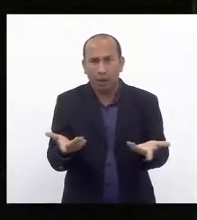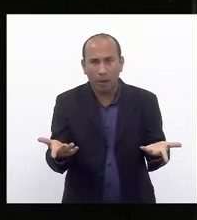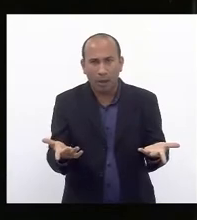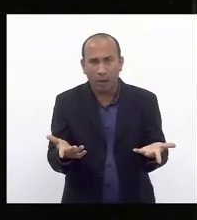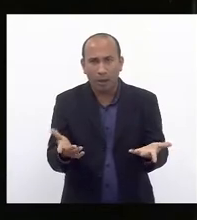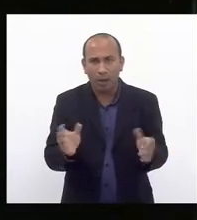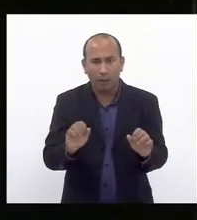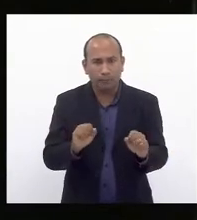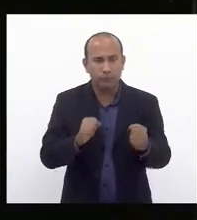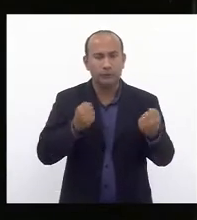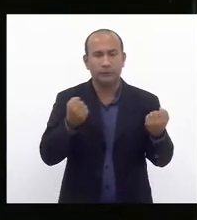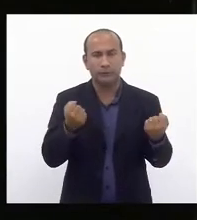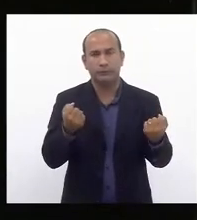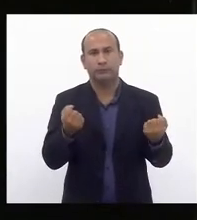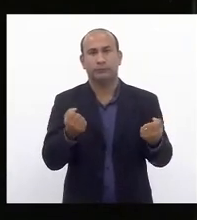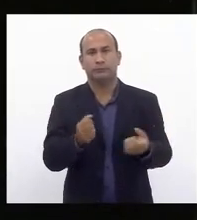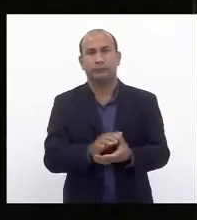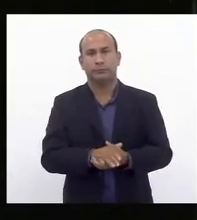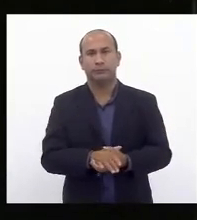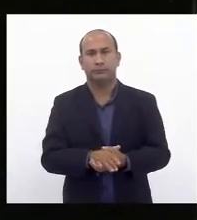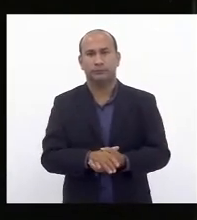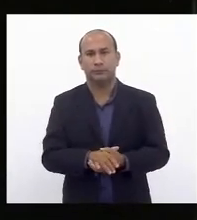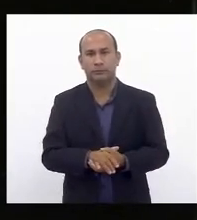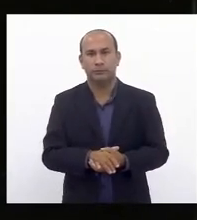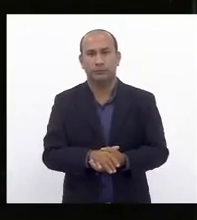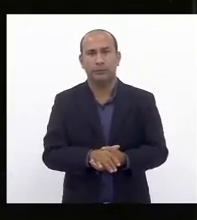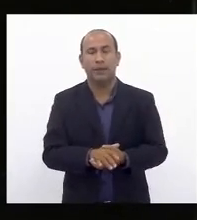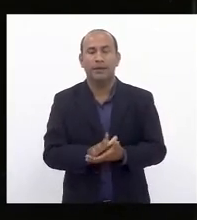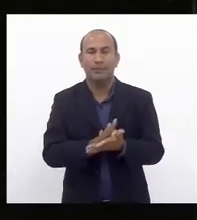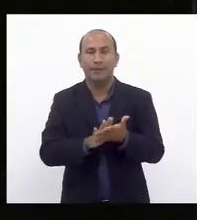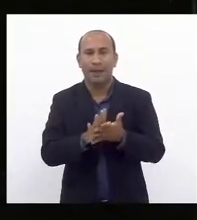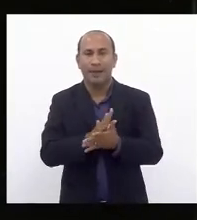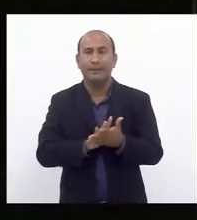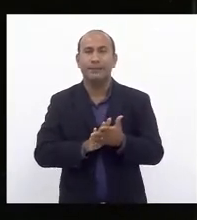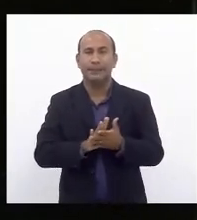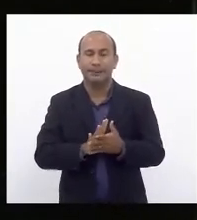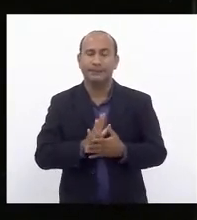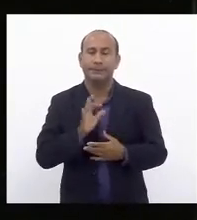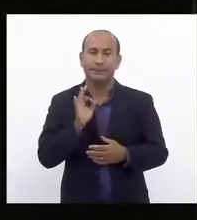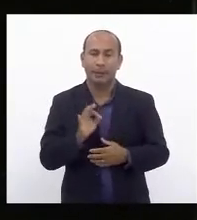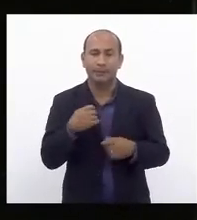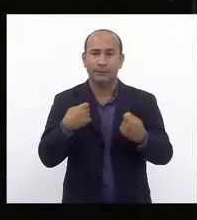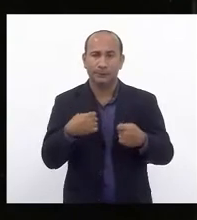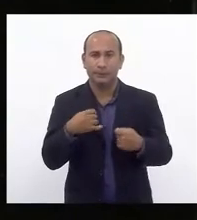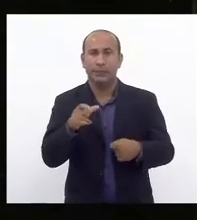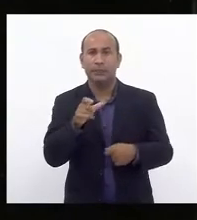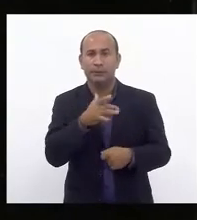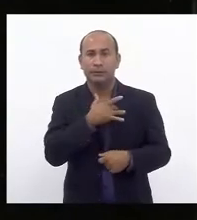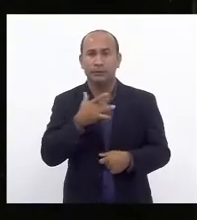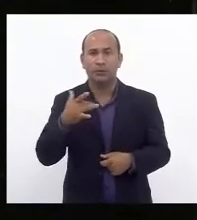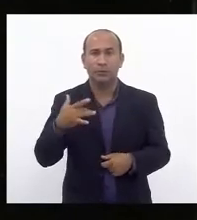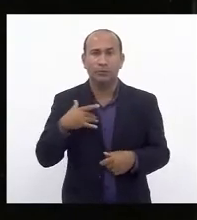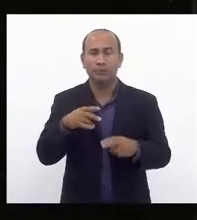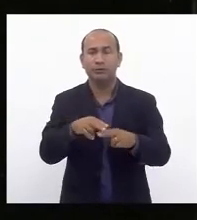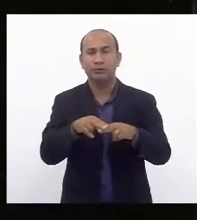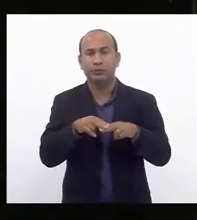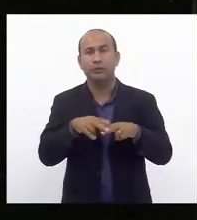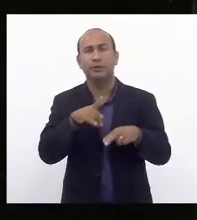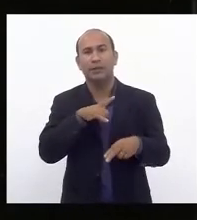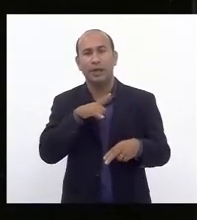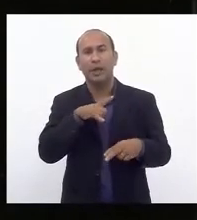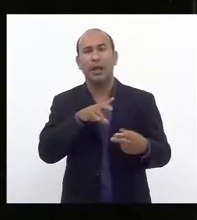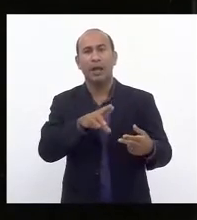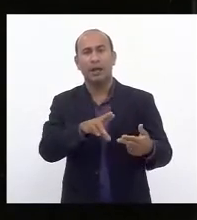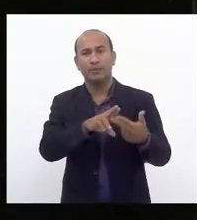de saúde fora do seu trabalho. Então, nada mais justo que ter um plano de saúde sem ser responsabilidade